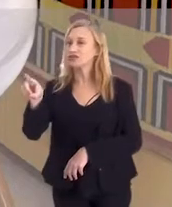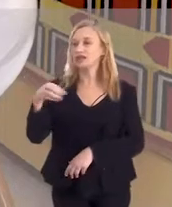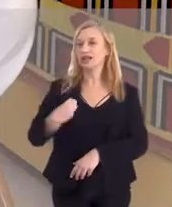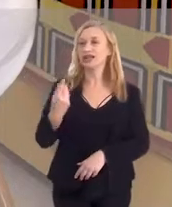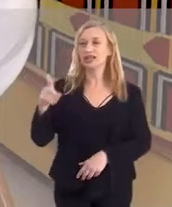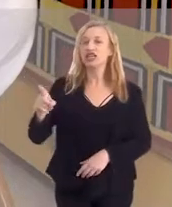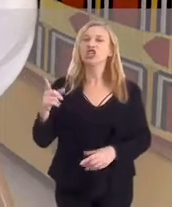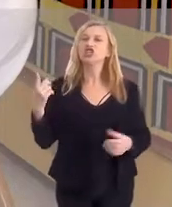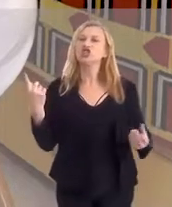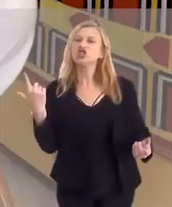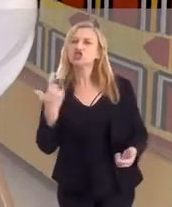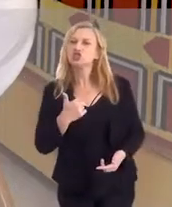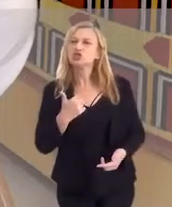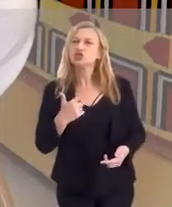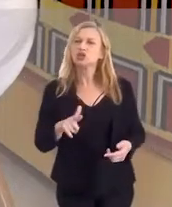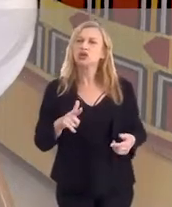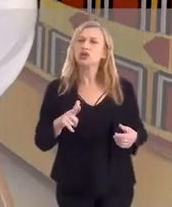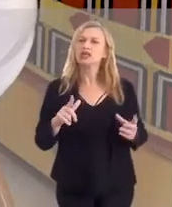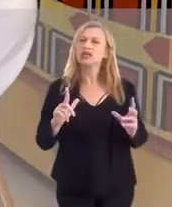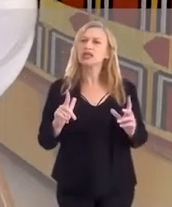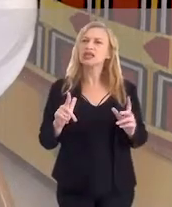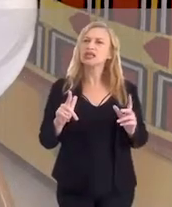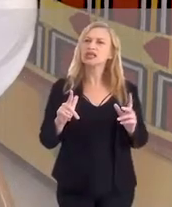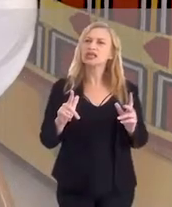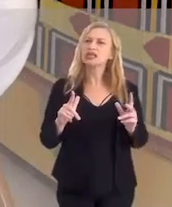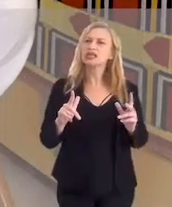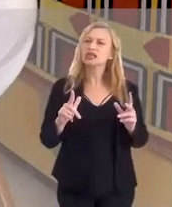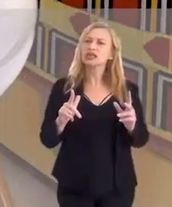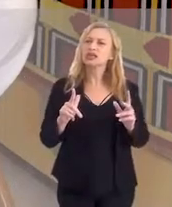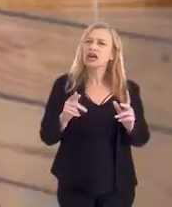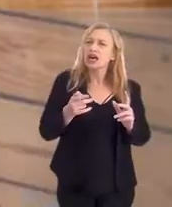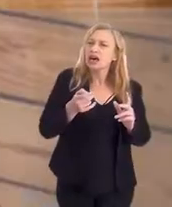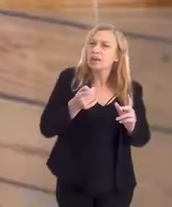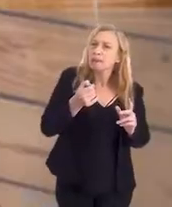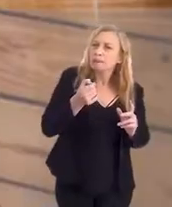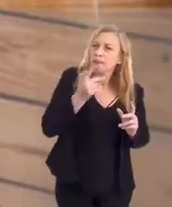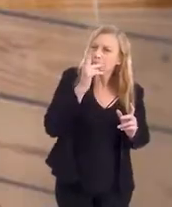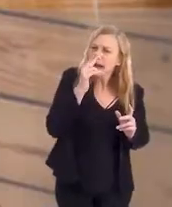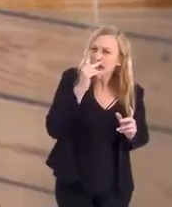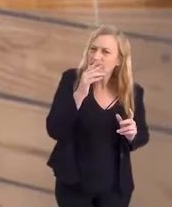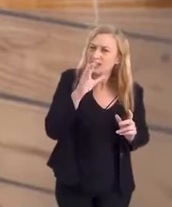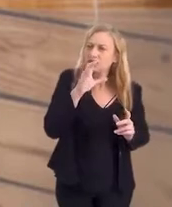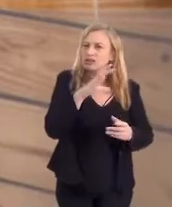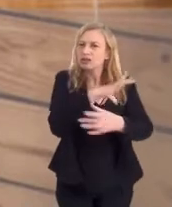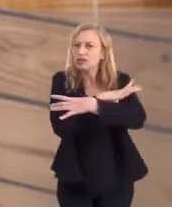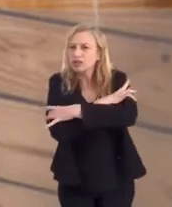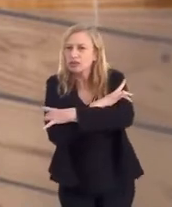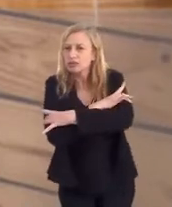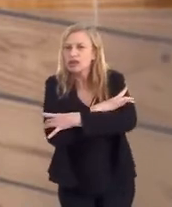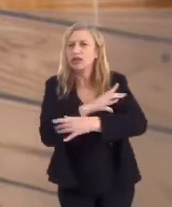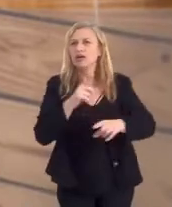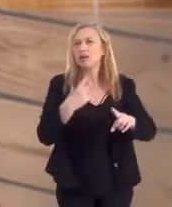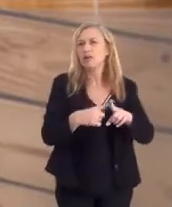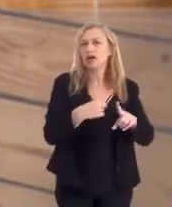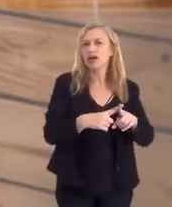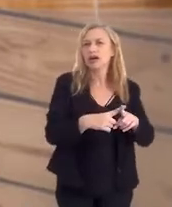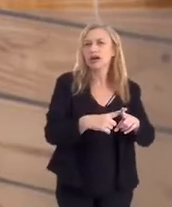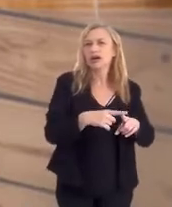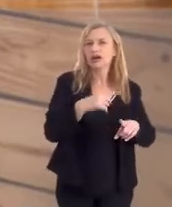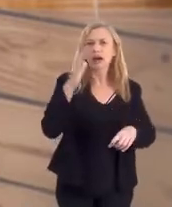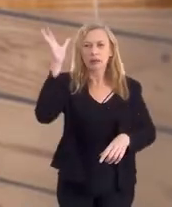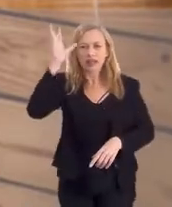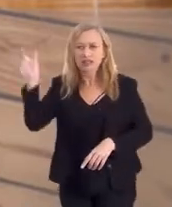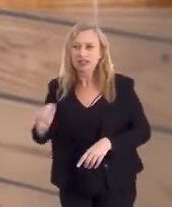vocês cruzam com o candomblé, com a matriz africana. Sim. Porque a matriz africana, quando alguém morre, existe o